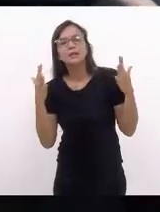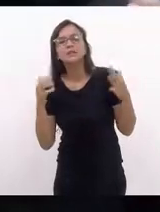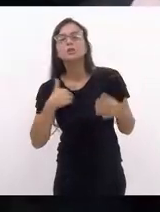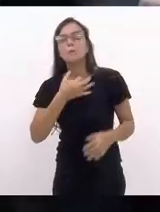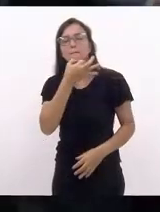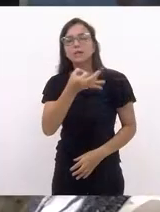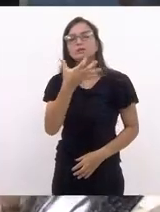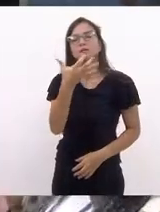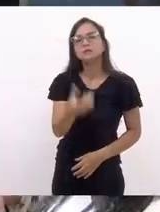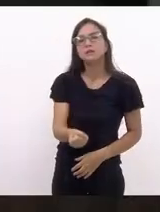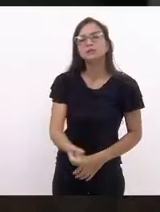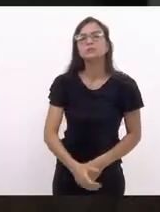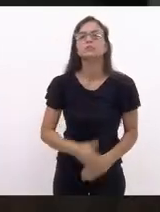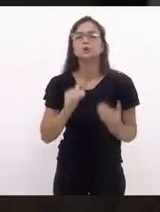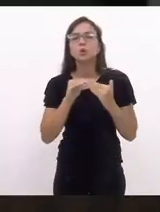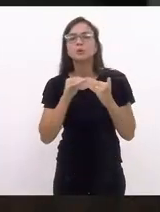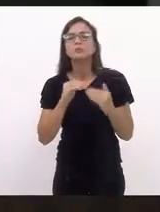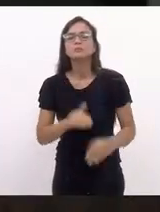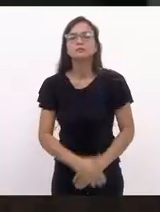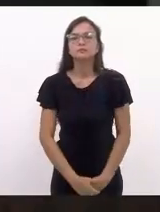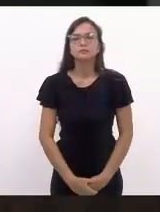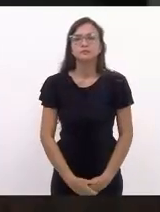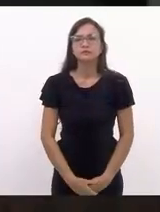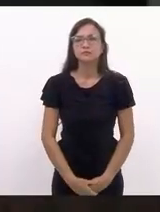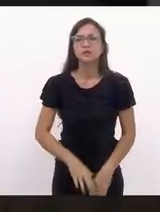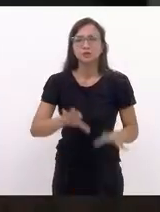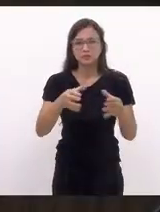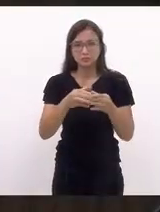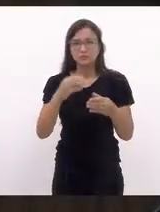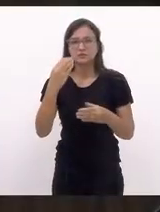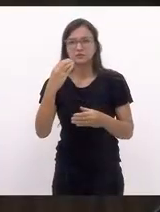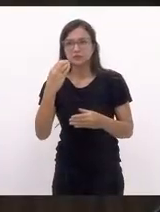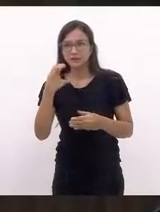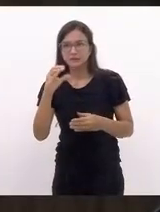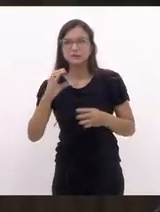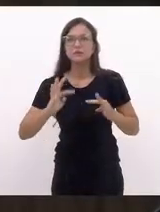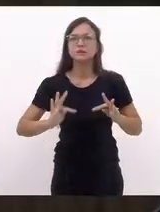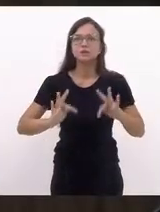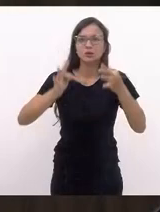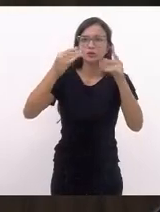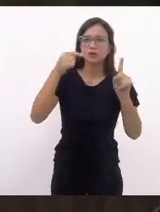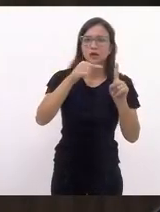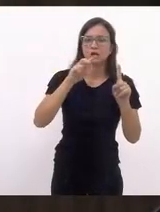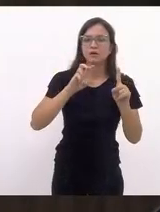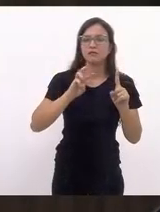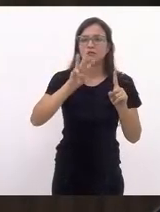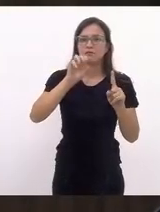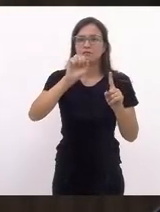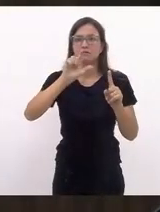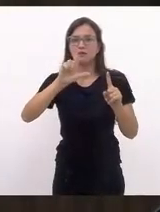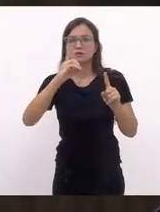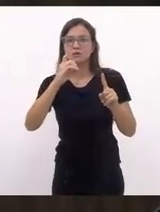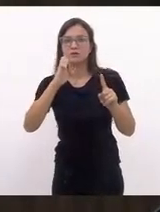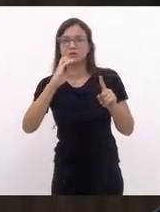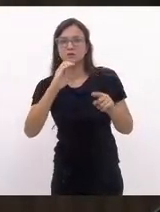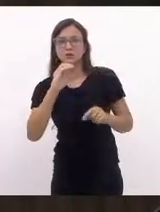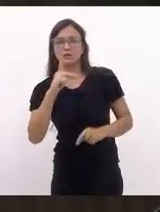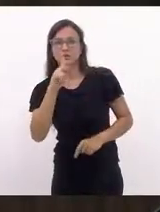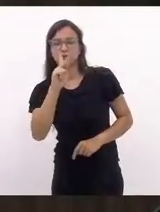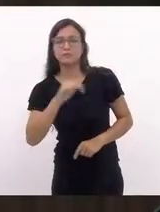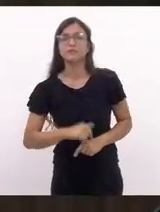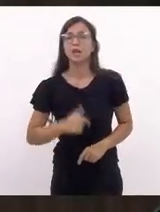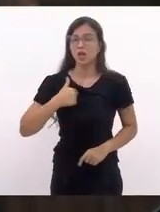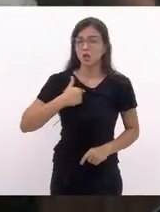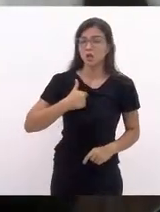favorável da comissão de ciência e tecnologia waldeck Carneiro senhor presidente eu quero enaltecer essa